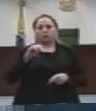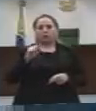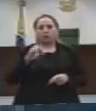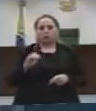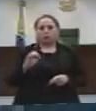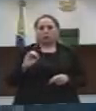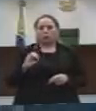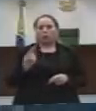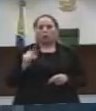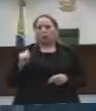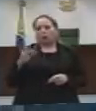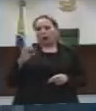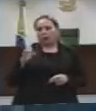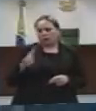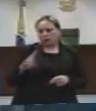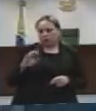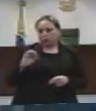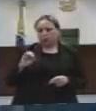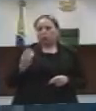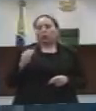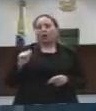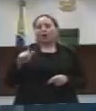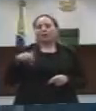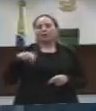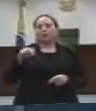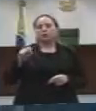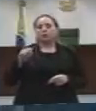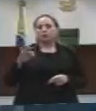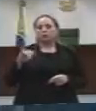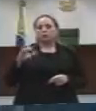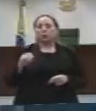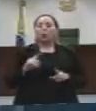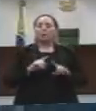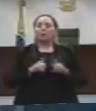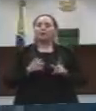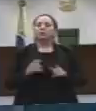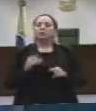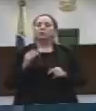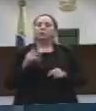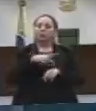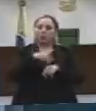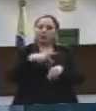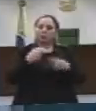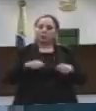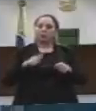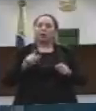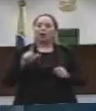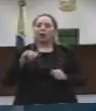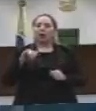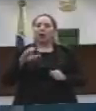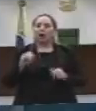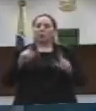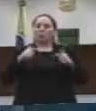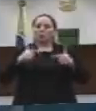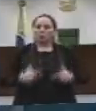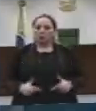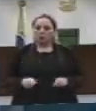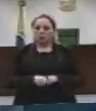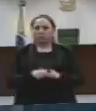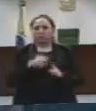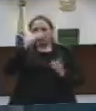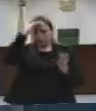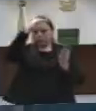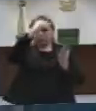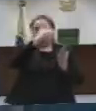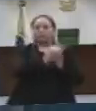agnóstico mas o estado não só deve como tem que ser Laico como tem que ser respeitador dessa proposição deste povo que é